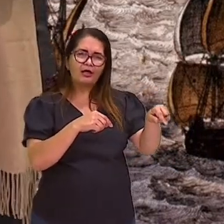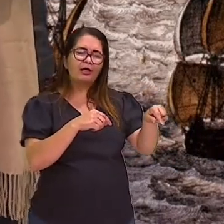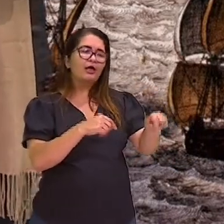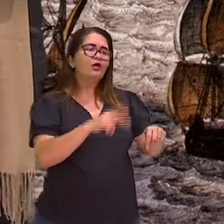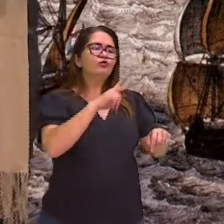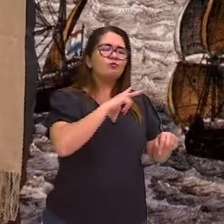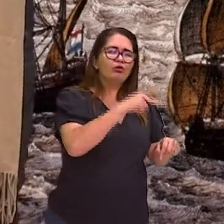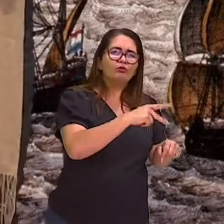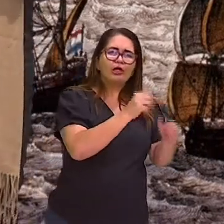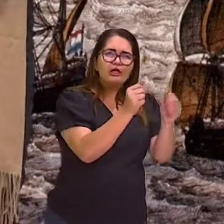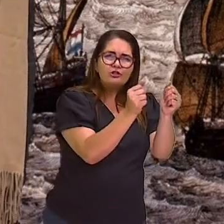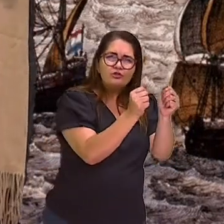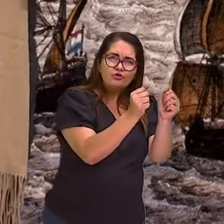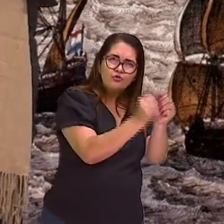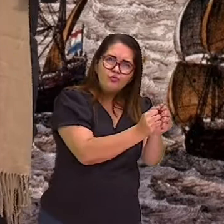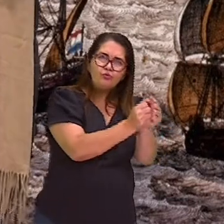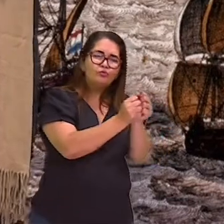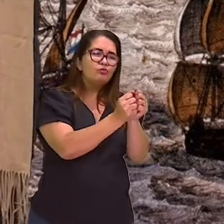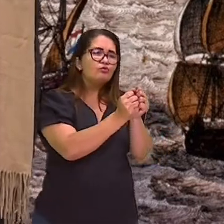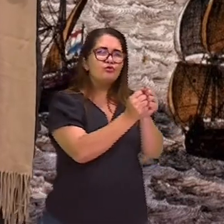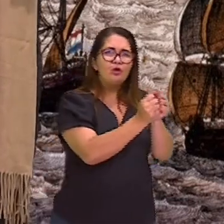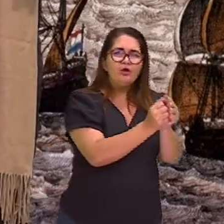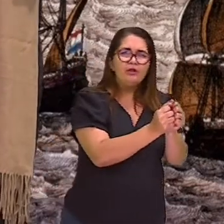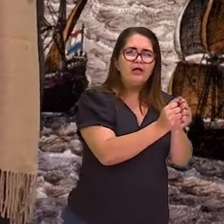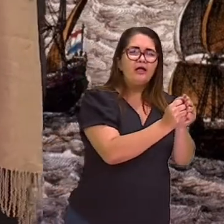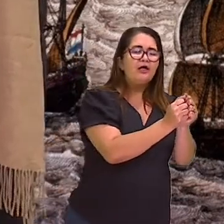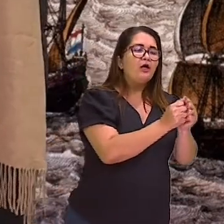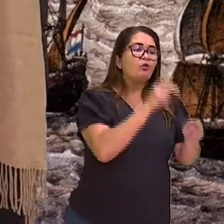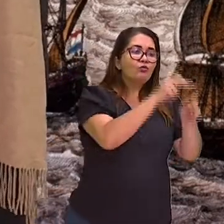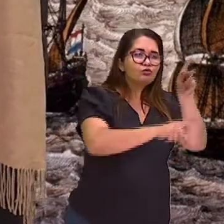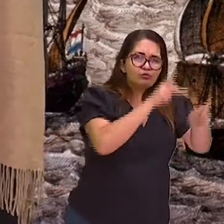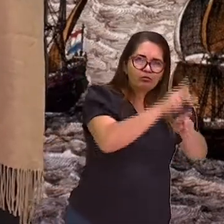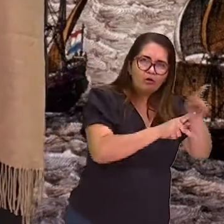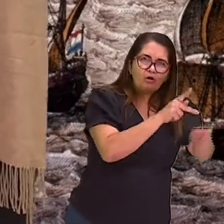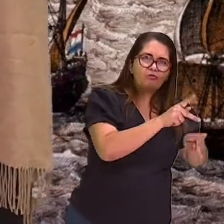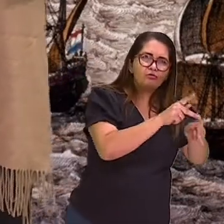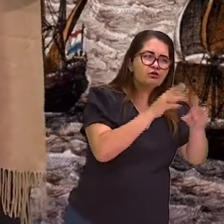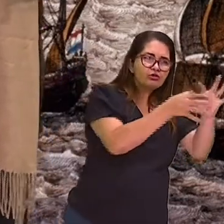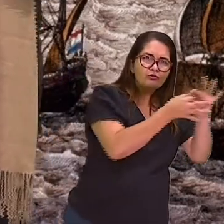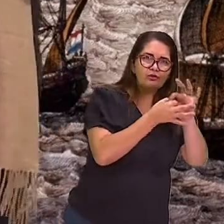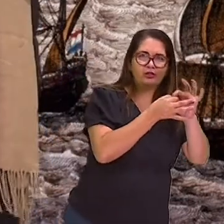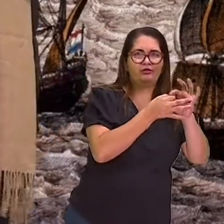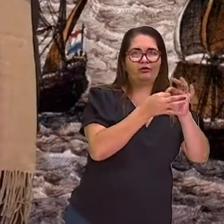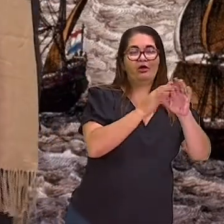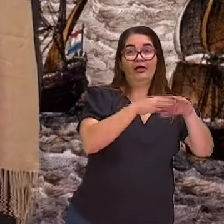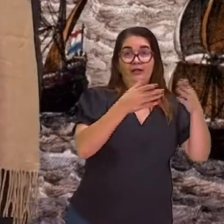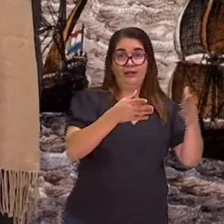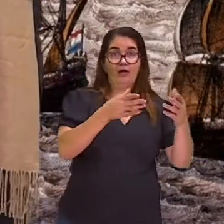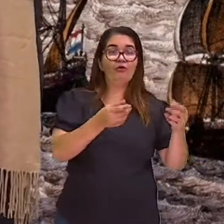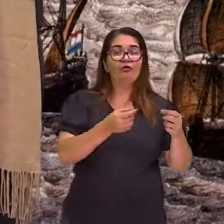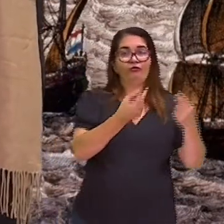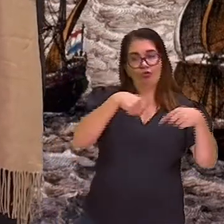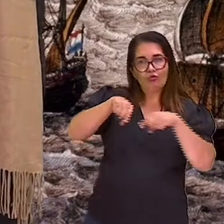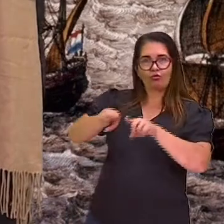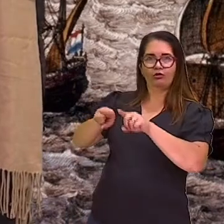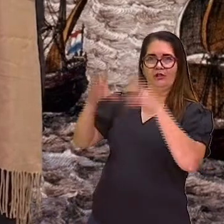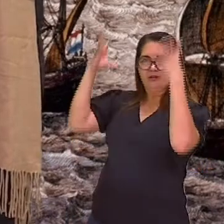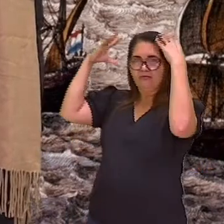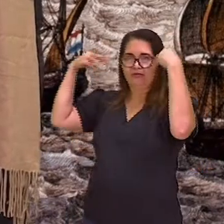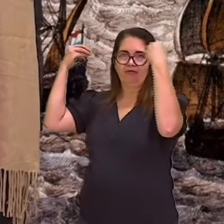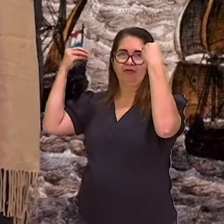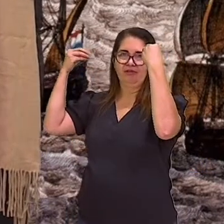portugueses não permitiu que os holandeses se expandissem pelo recôncavo baiano.